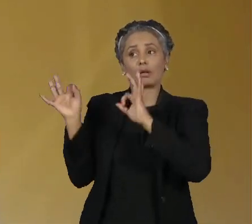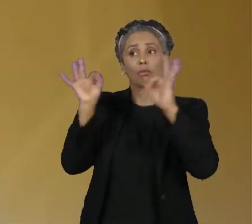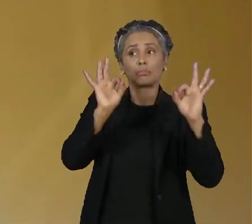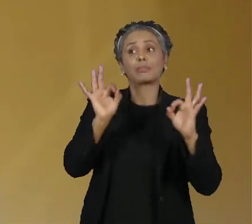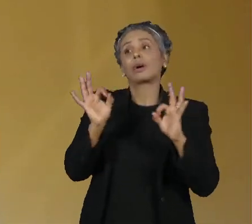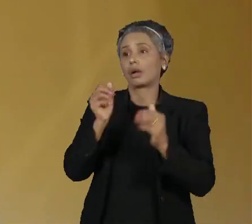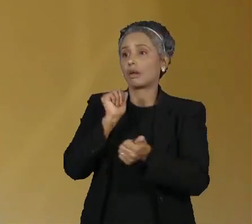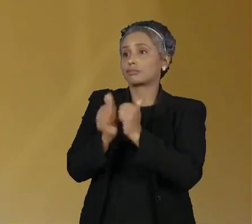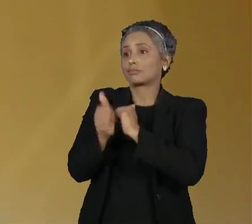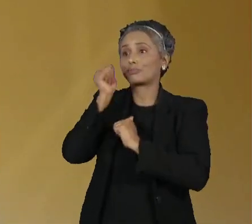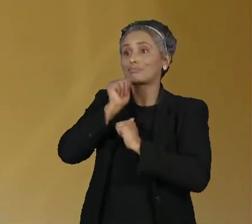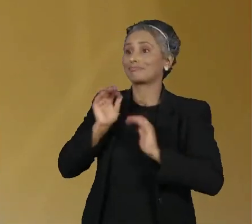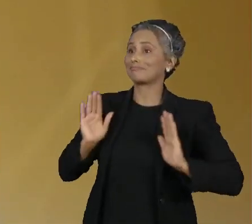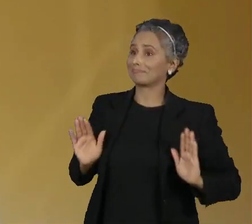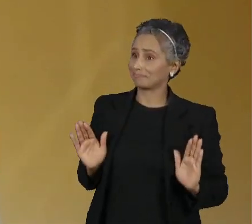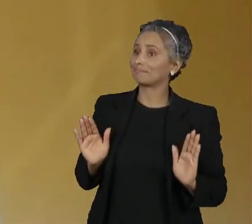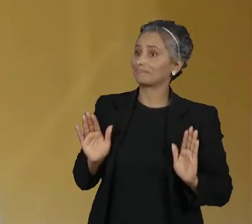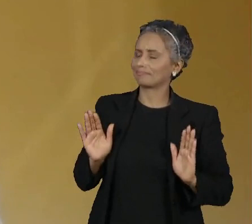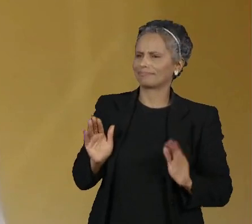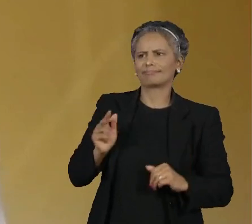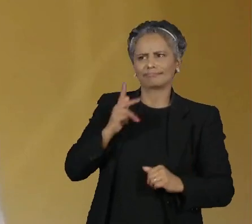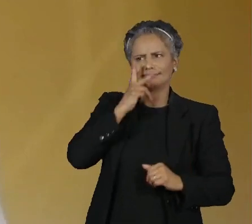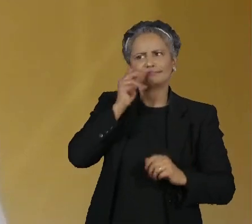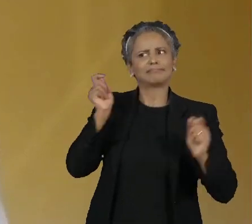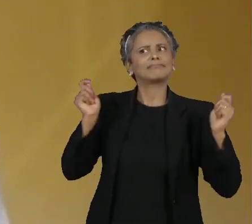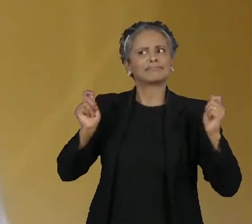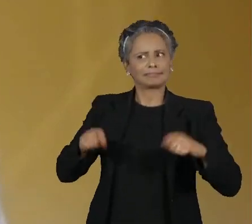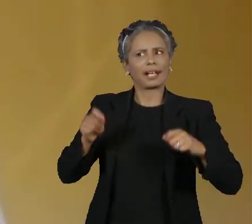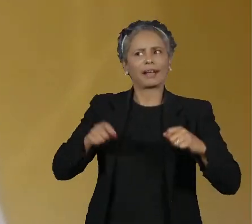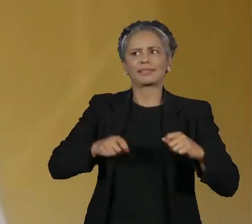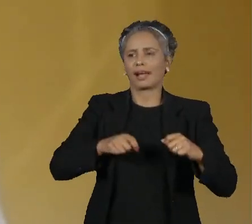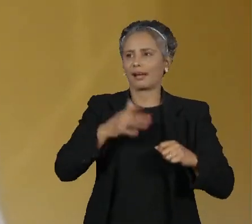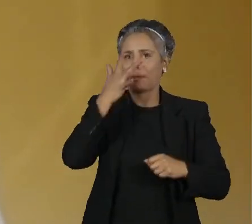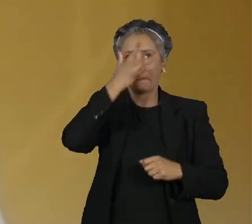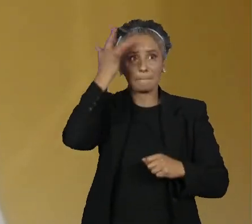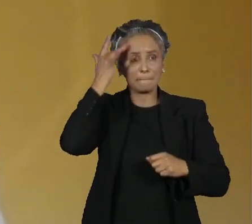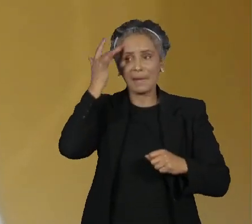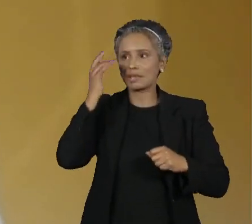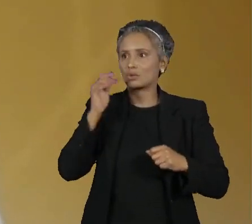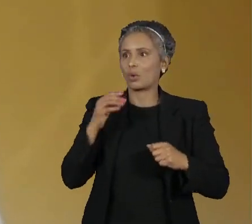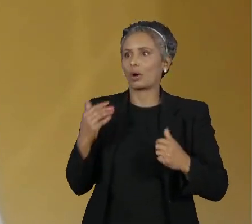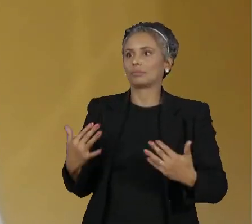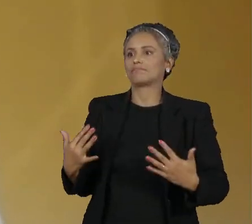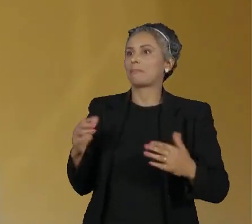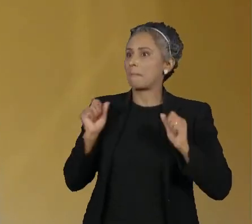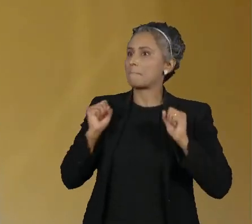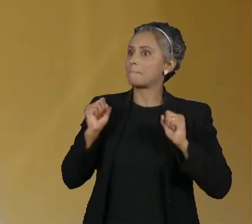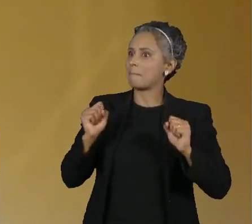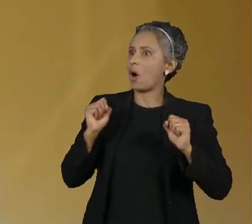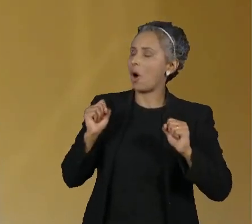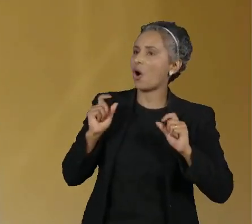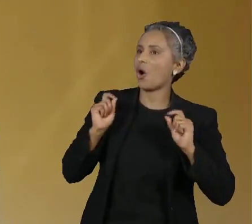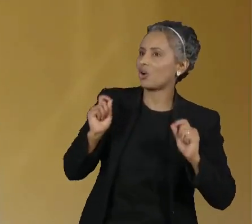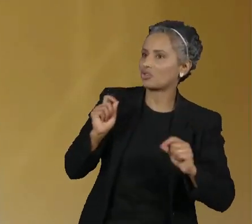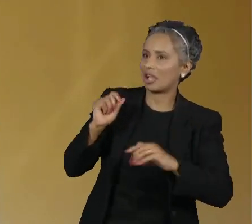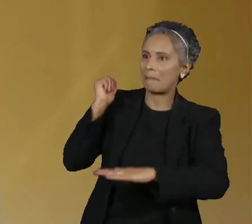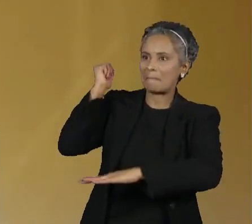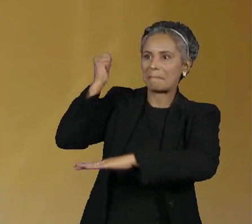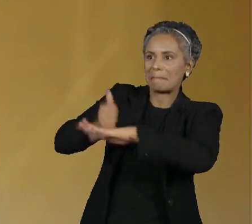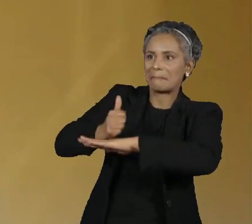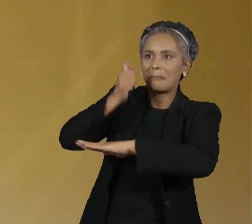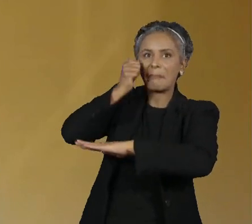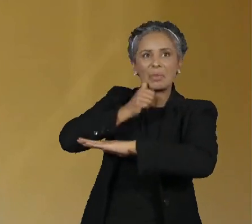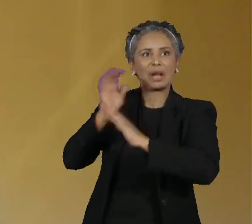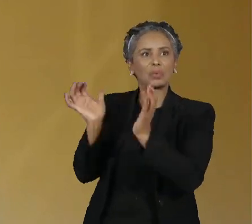envolvimento do público vai fazer, né, vai apoiar as atletas, com certeza estão esperando esse apoio e querem ver isso,